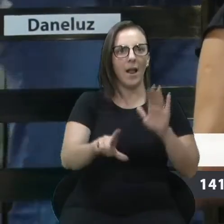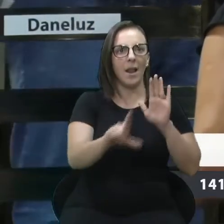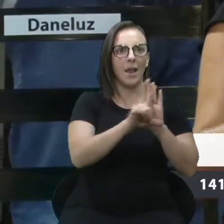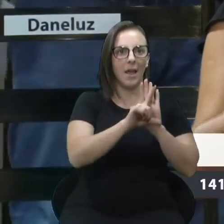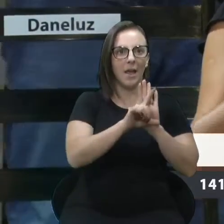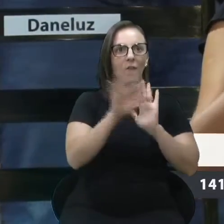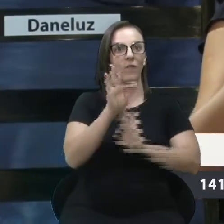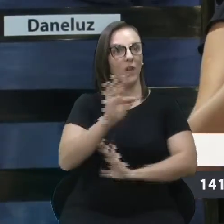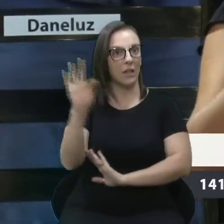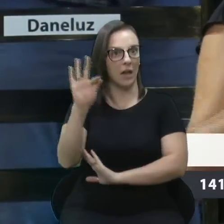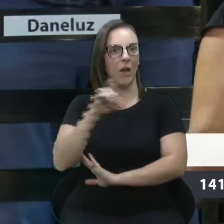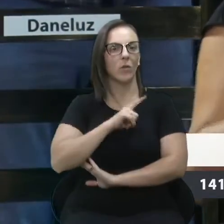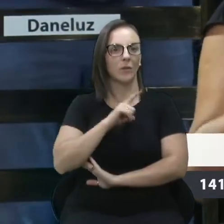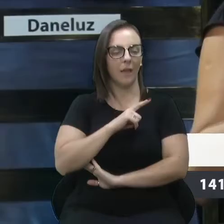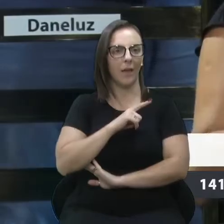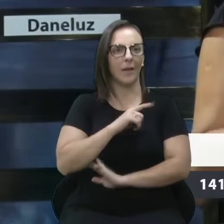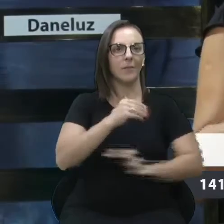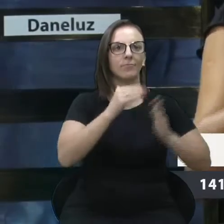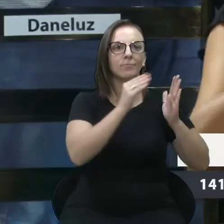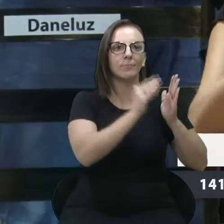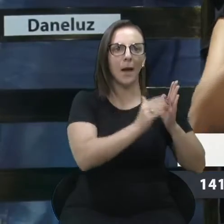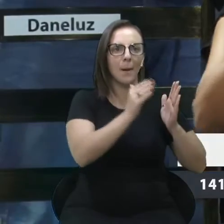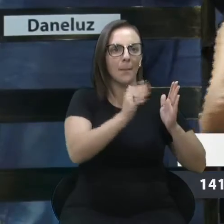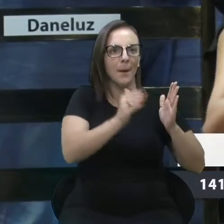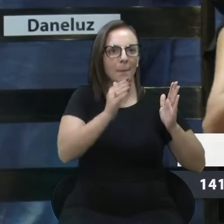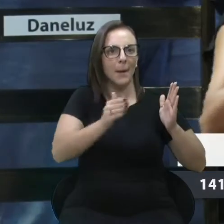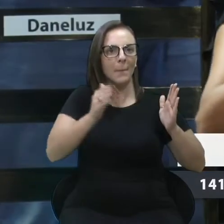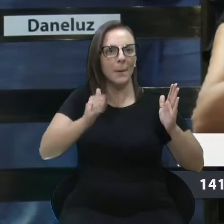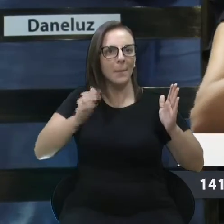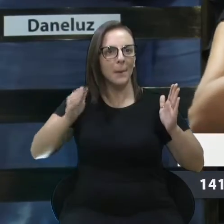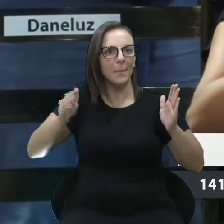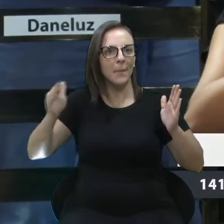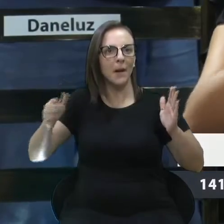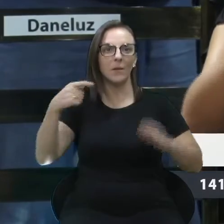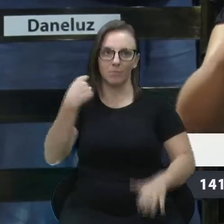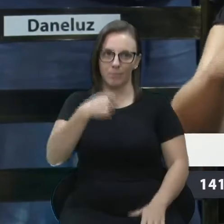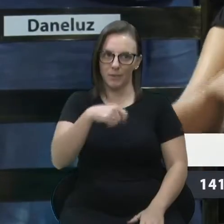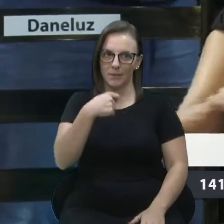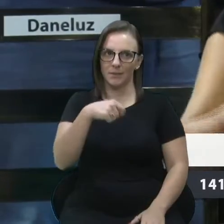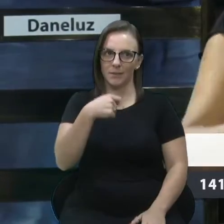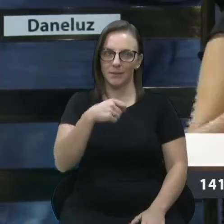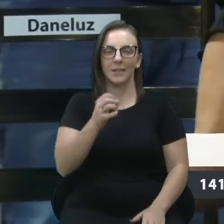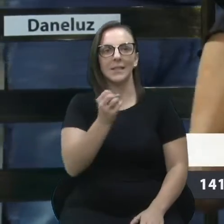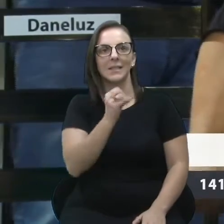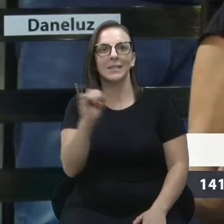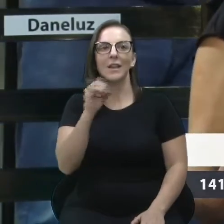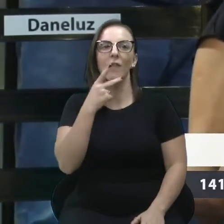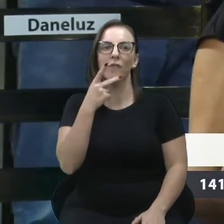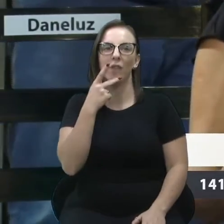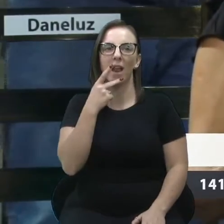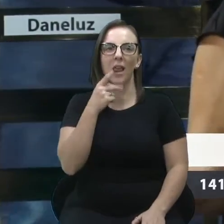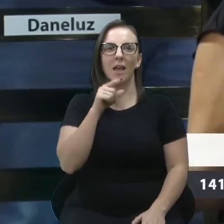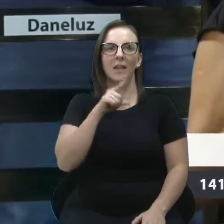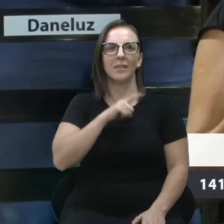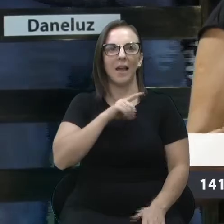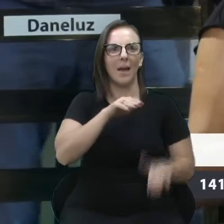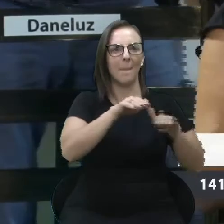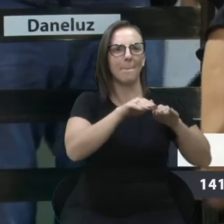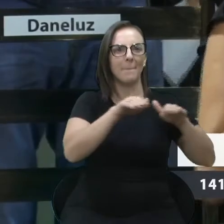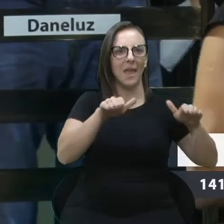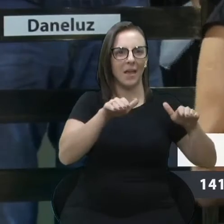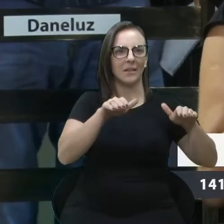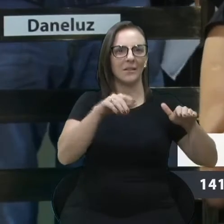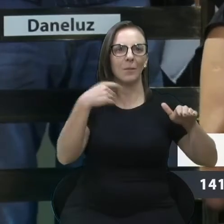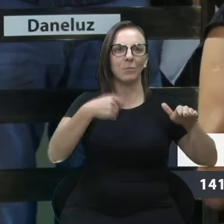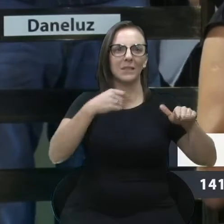procedimentos. E quando a gente fala que está em cima de uma mesa, ou que as secretarias deveriam dar mais agilidade,